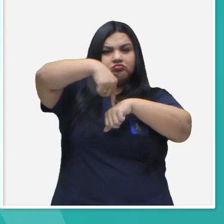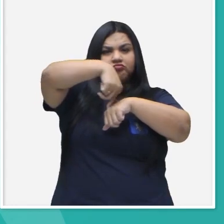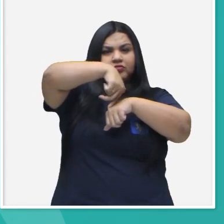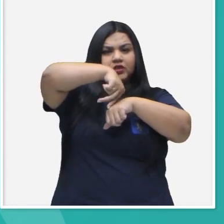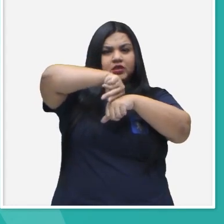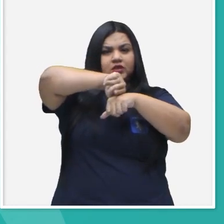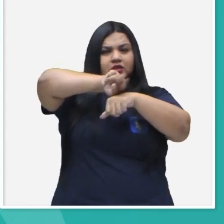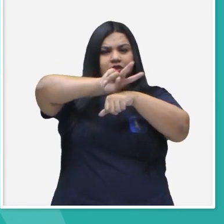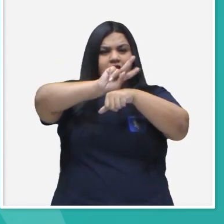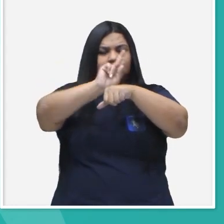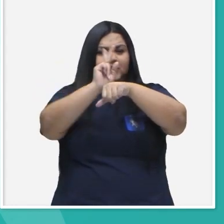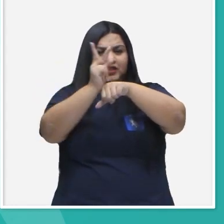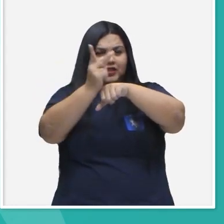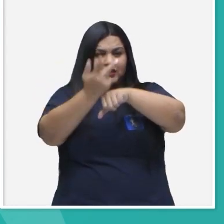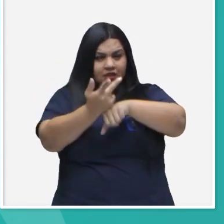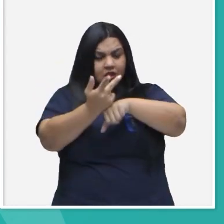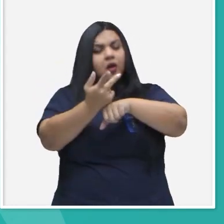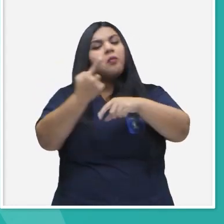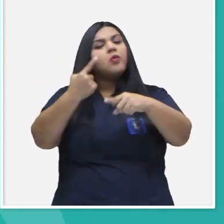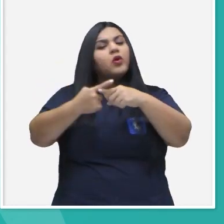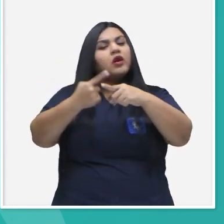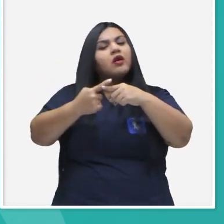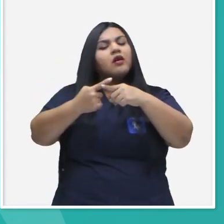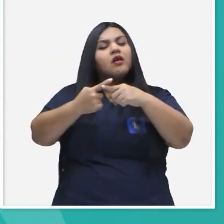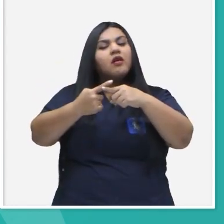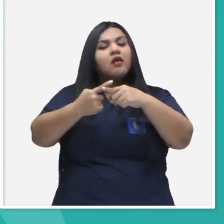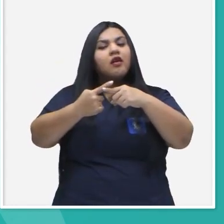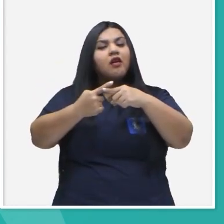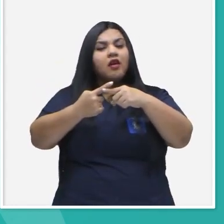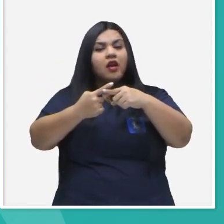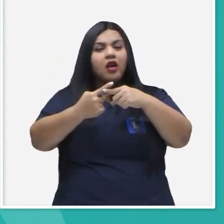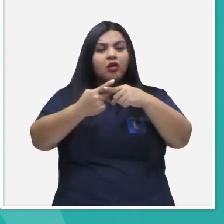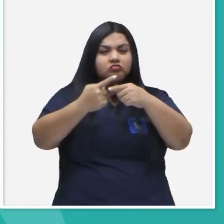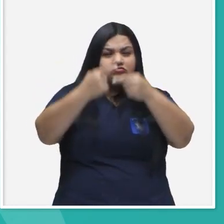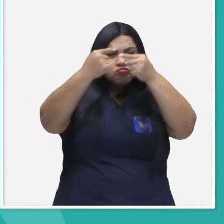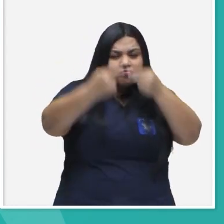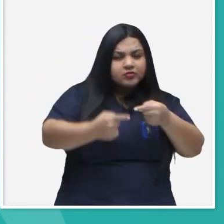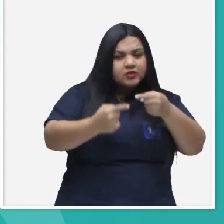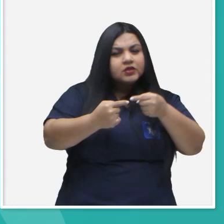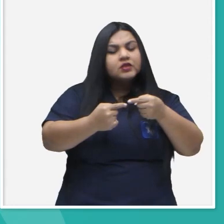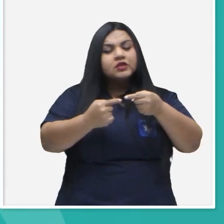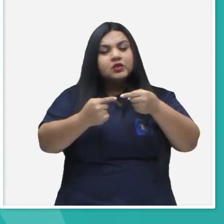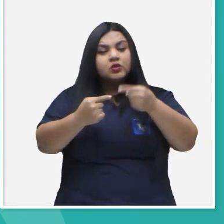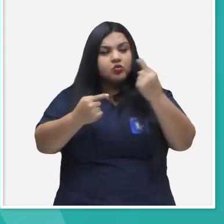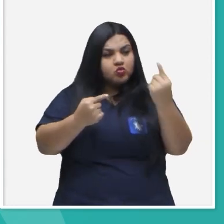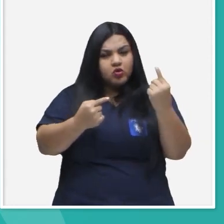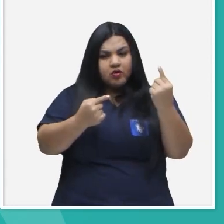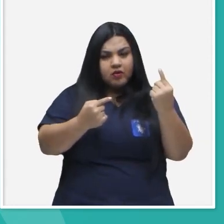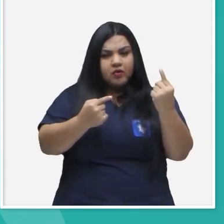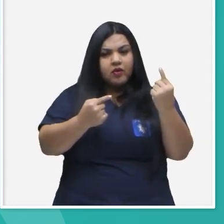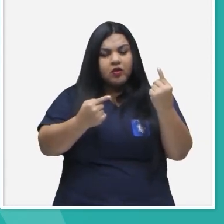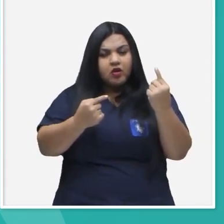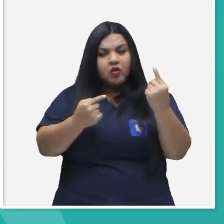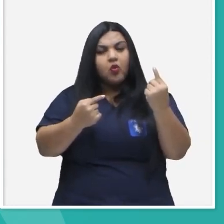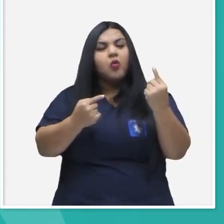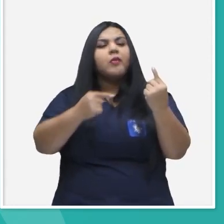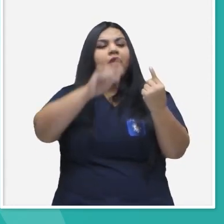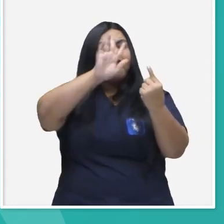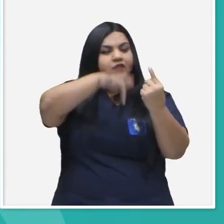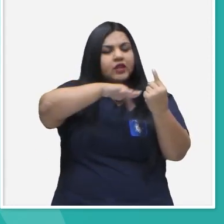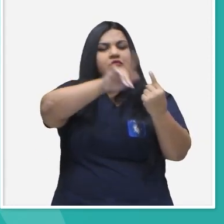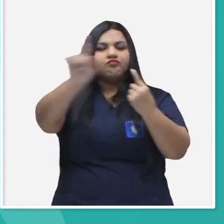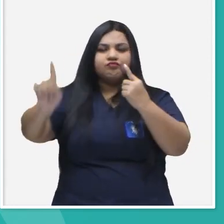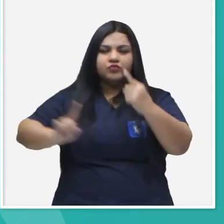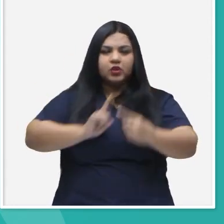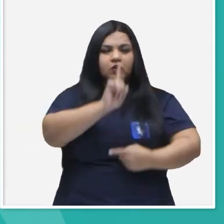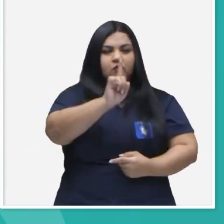interferência nenhuma, até porque as provas, né, são competidas de 1 a 1, um atleta por vez. Aí nós temos